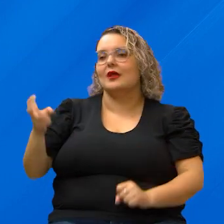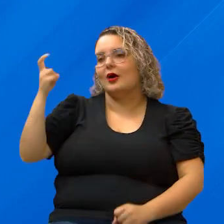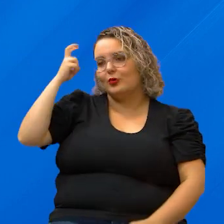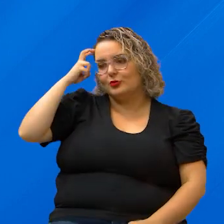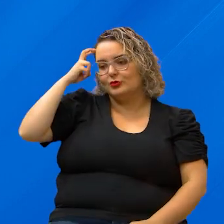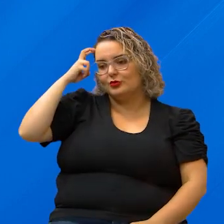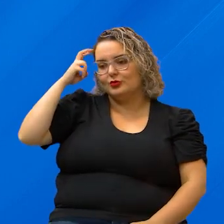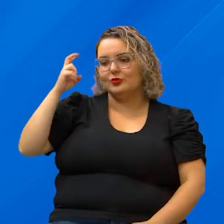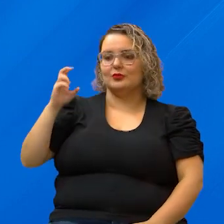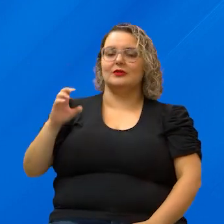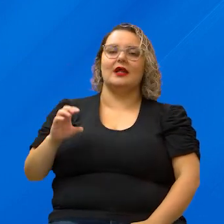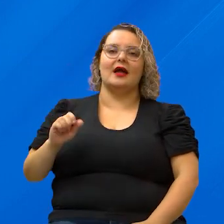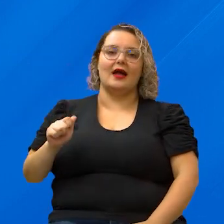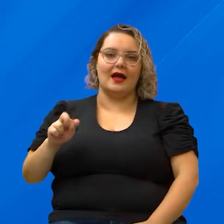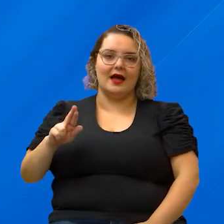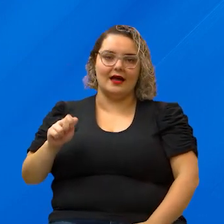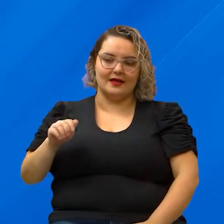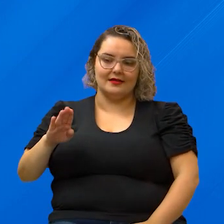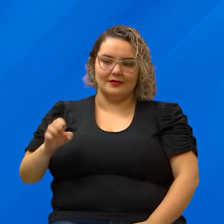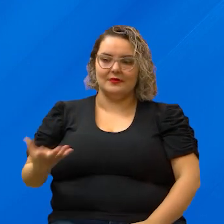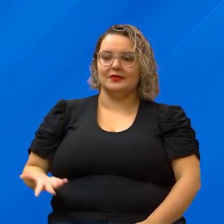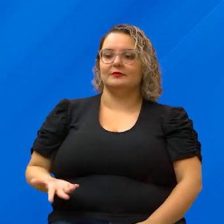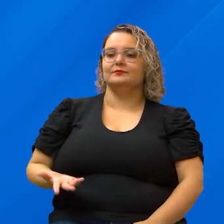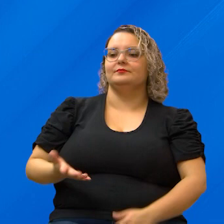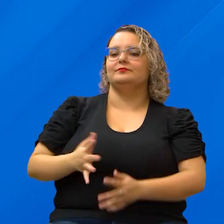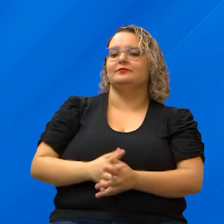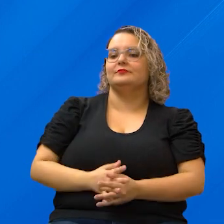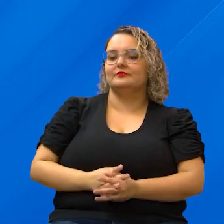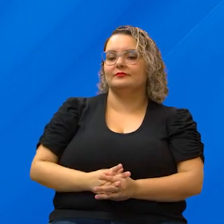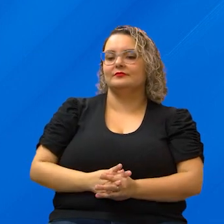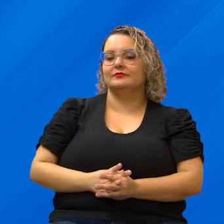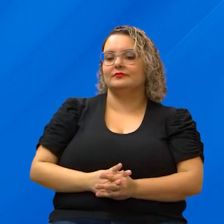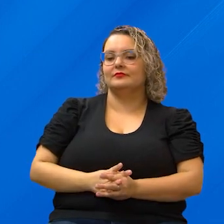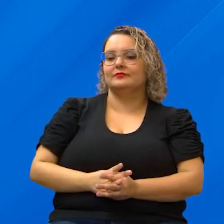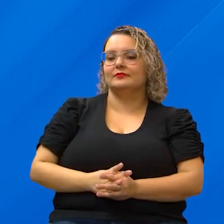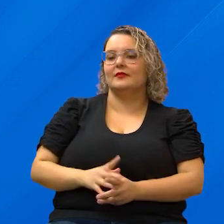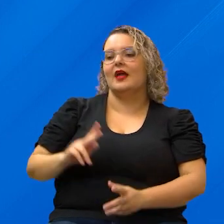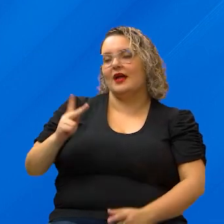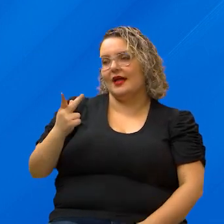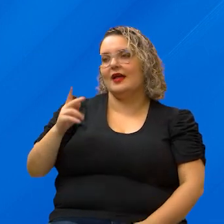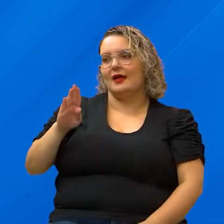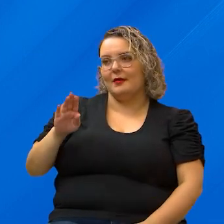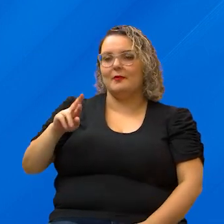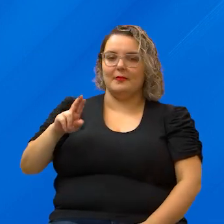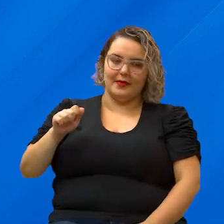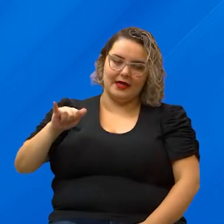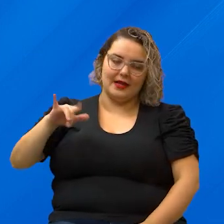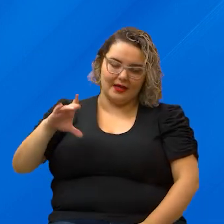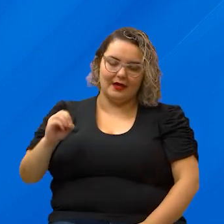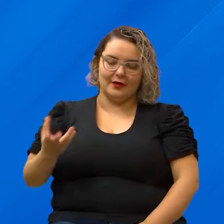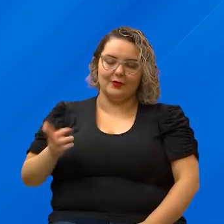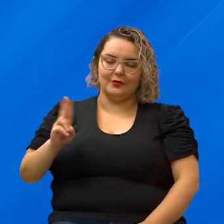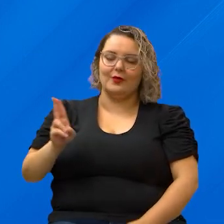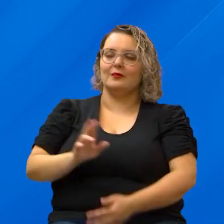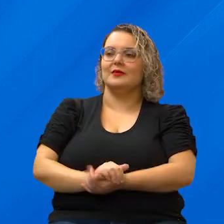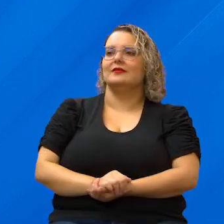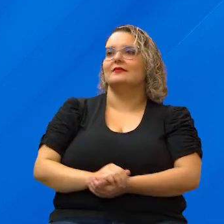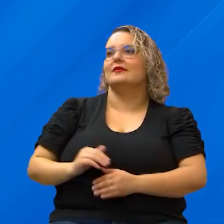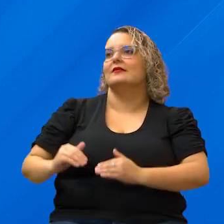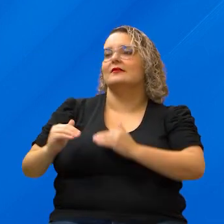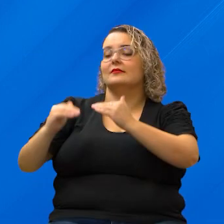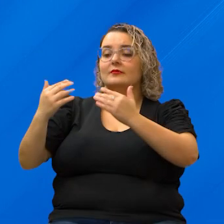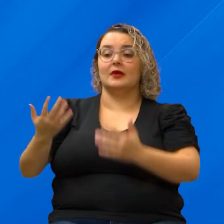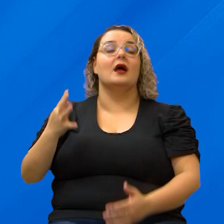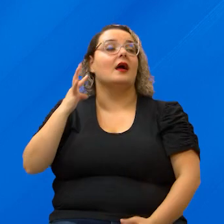é um nome hebraico. Sim. Então eu trabalhei esses dois. Aí são as meninas crescendo, né? Isso. Muito legal.